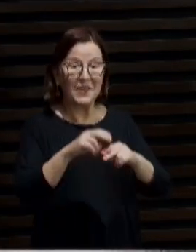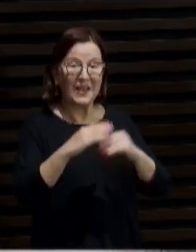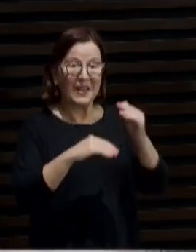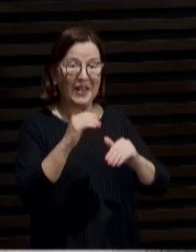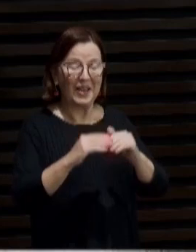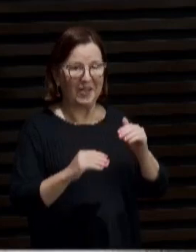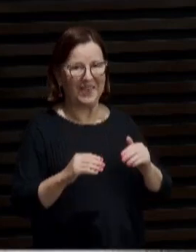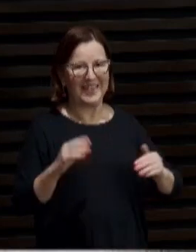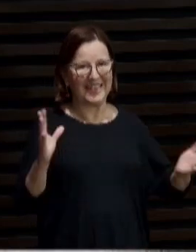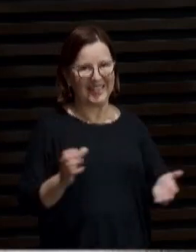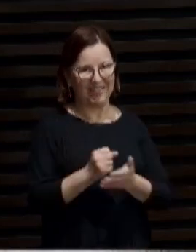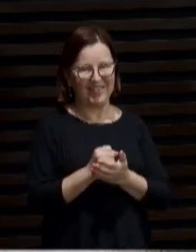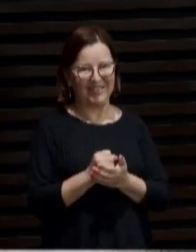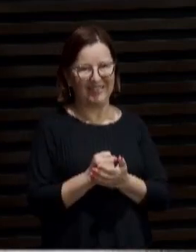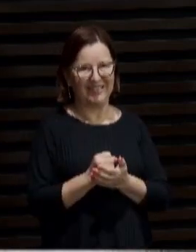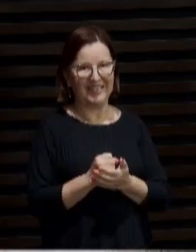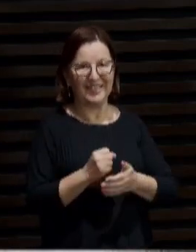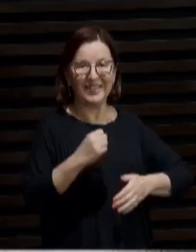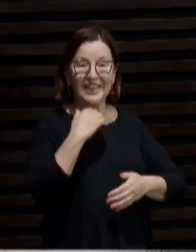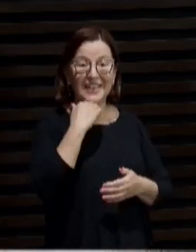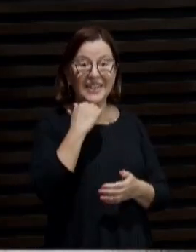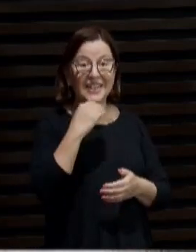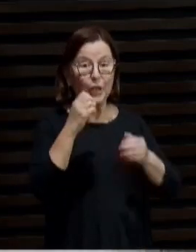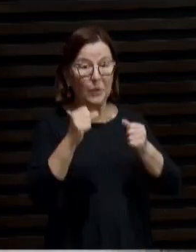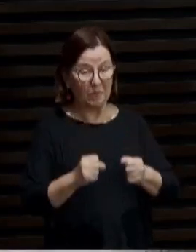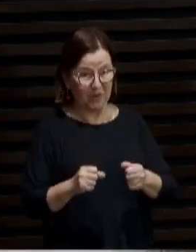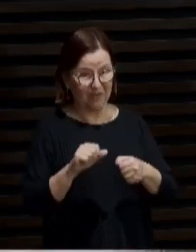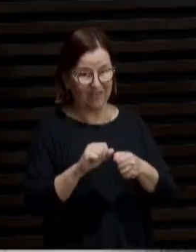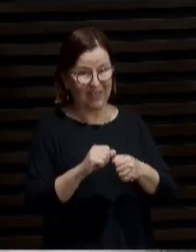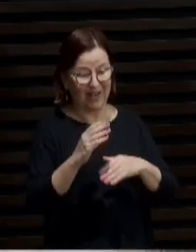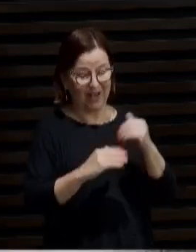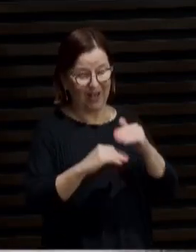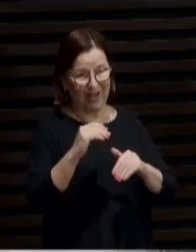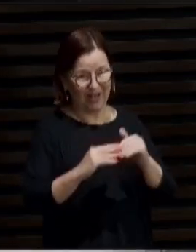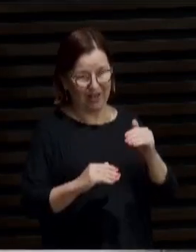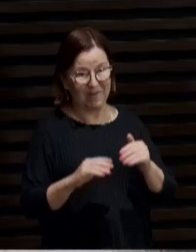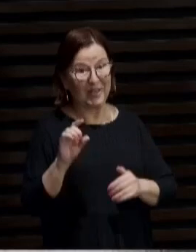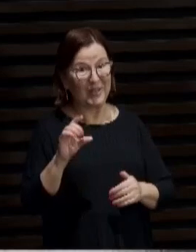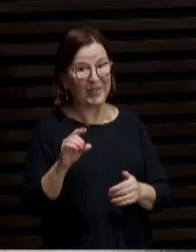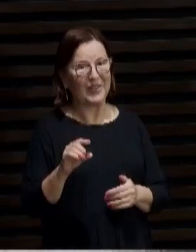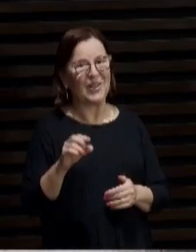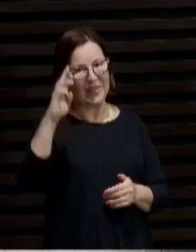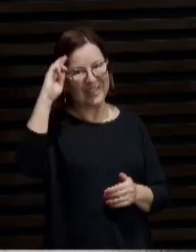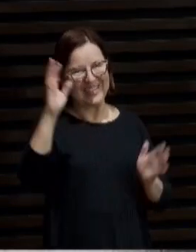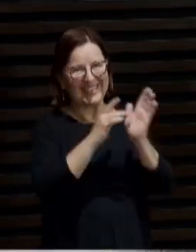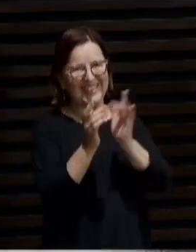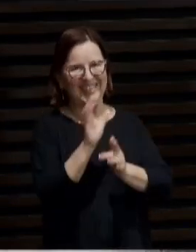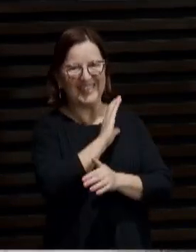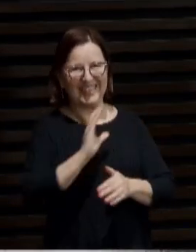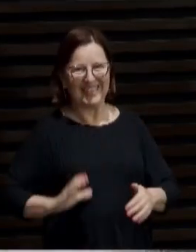palavra. Ninguém pode fazer essa obra a não ser Jesus Cristo com a sua espada na mão. A sua espada de Jesus, a sua